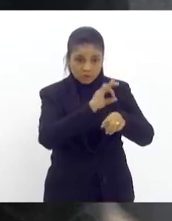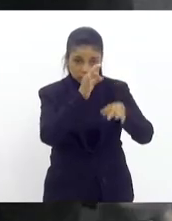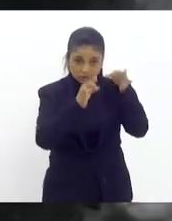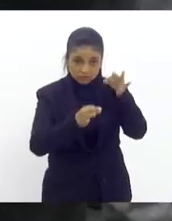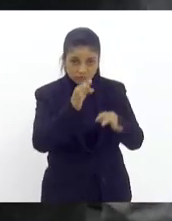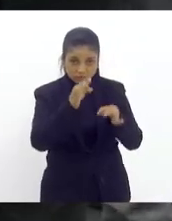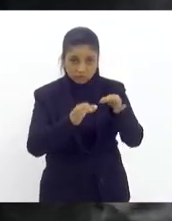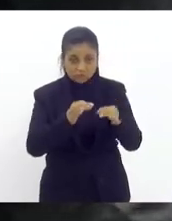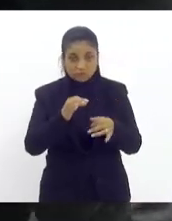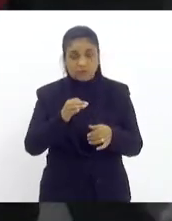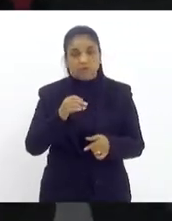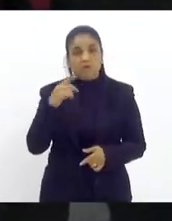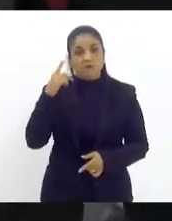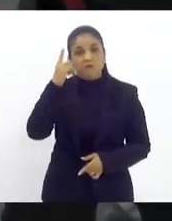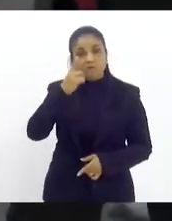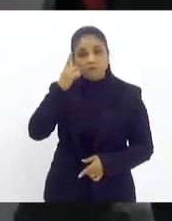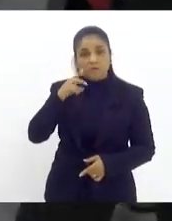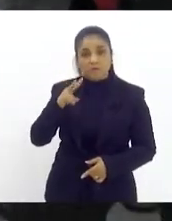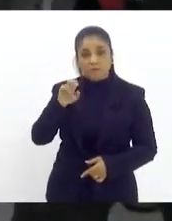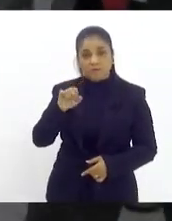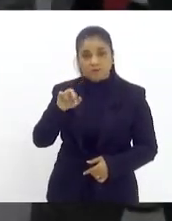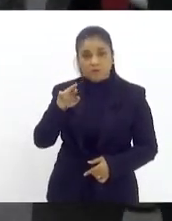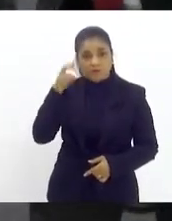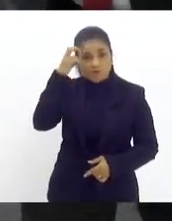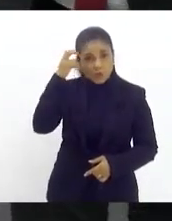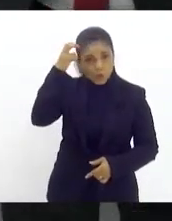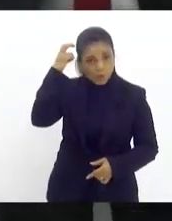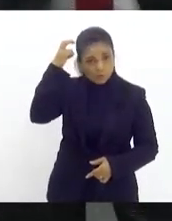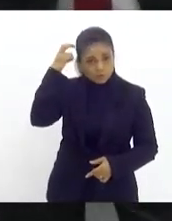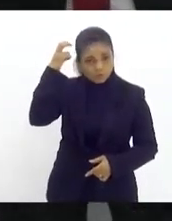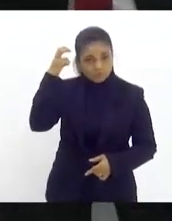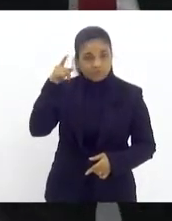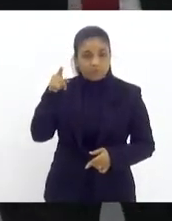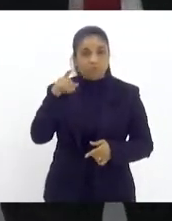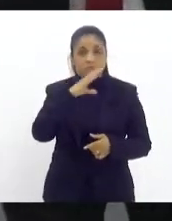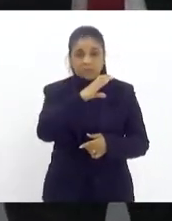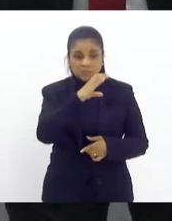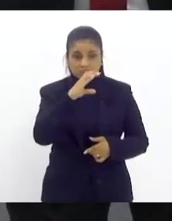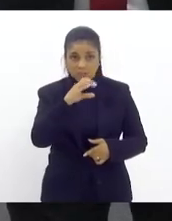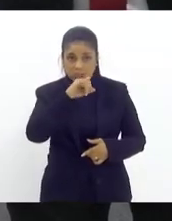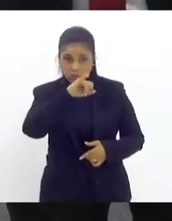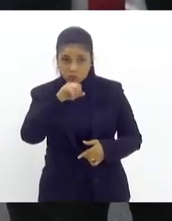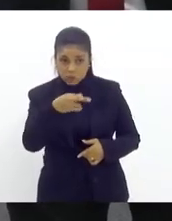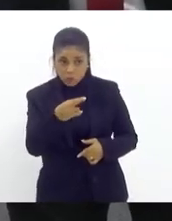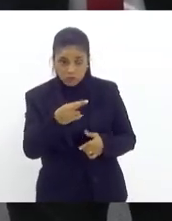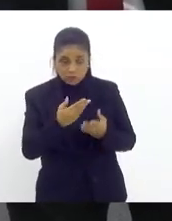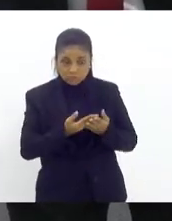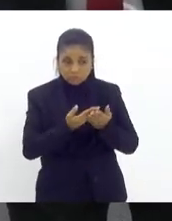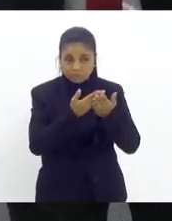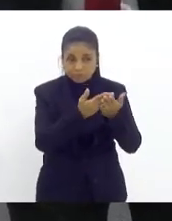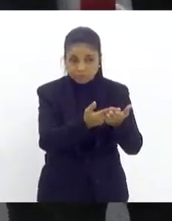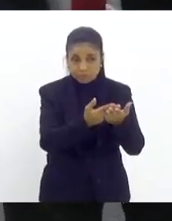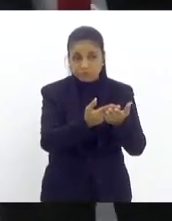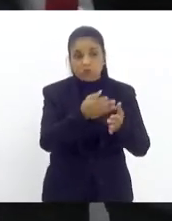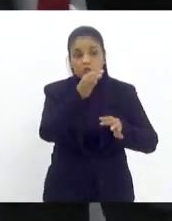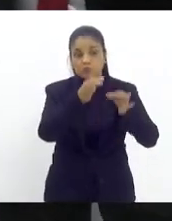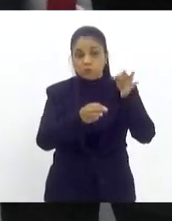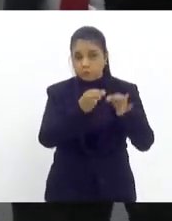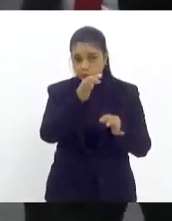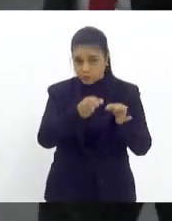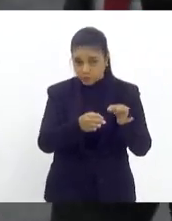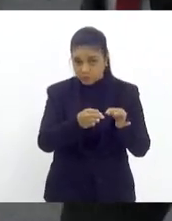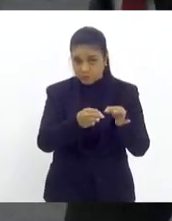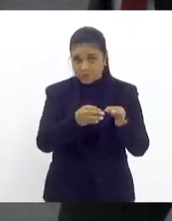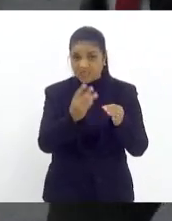deu parecer lá na CJ pela juridicidade e fez